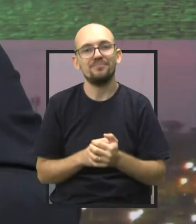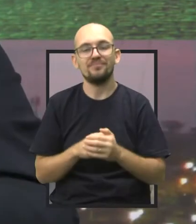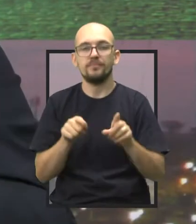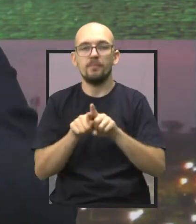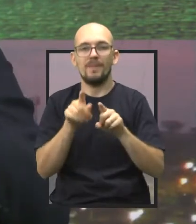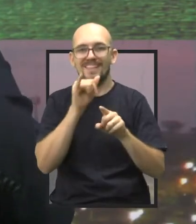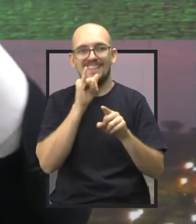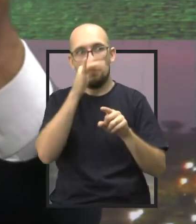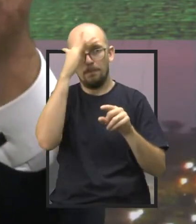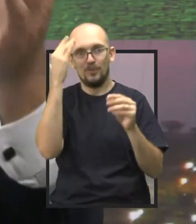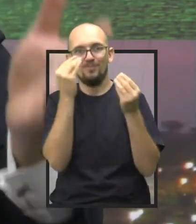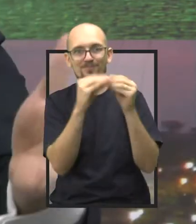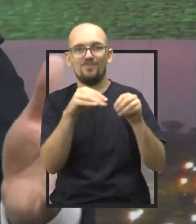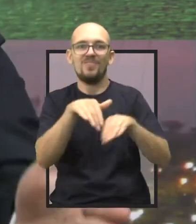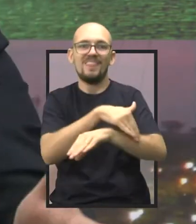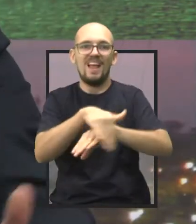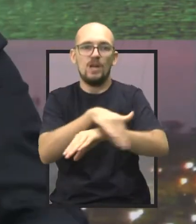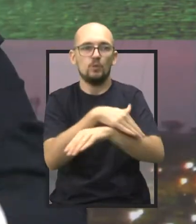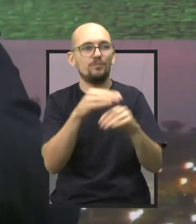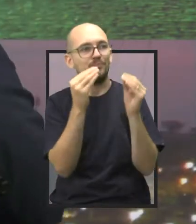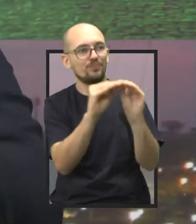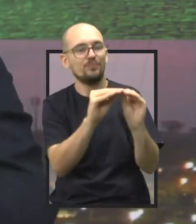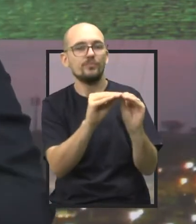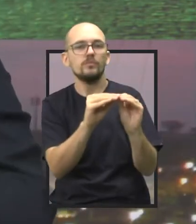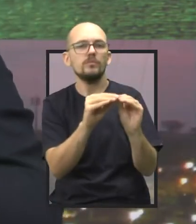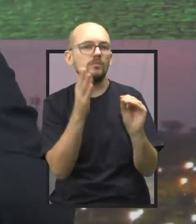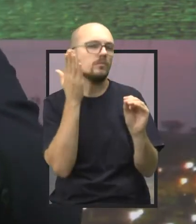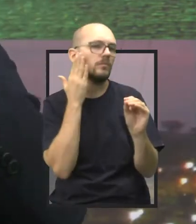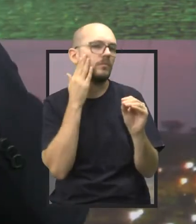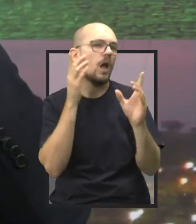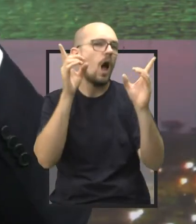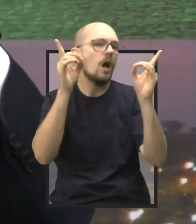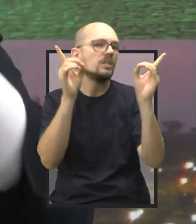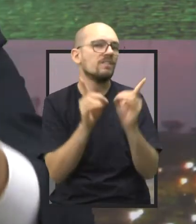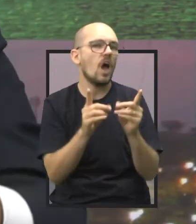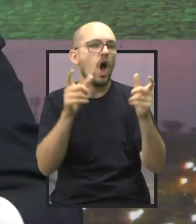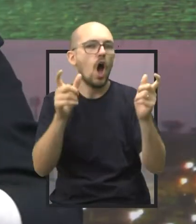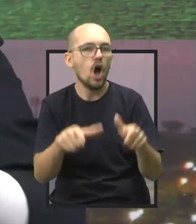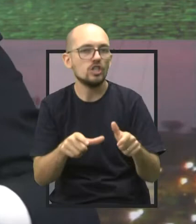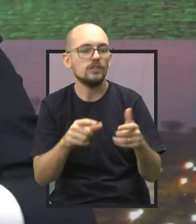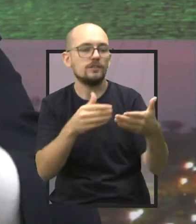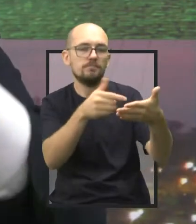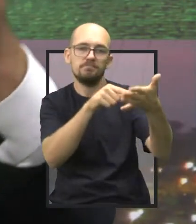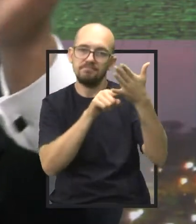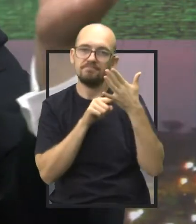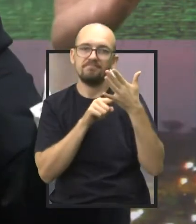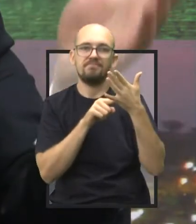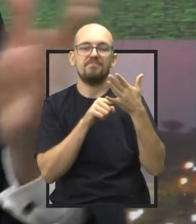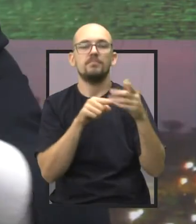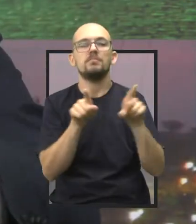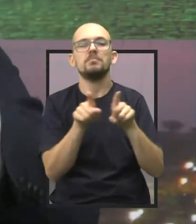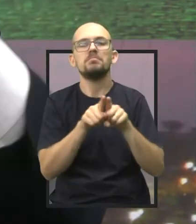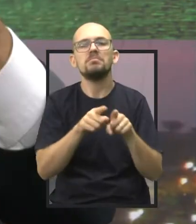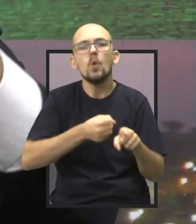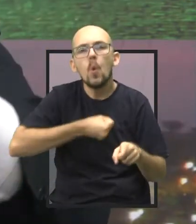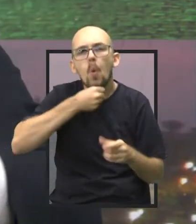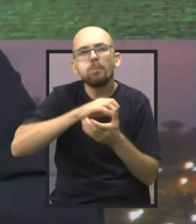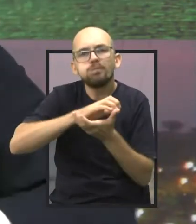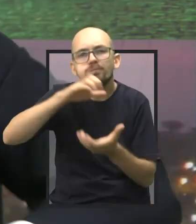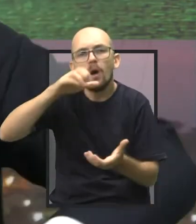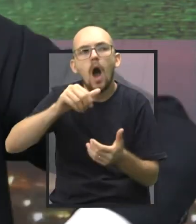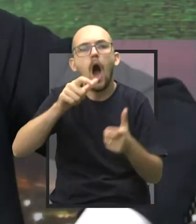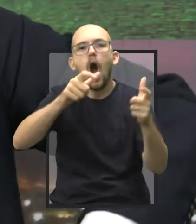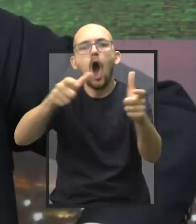colocar o endereço lá, onde está, onde tem mais idoso, onde tem mais eficiente, onde tem mais criança de 0 a 3, de 4 a 5 e